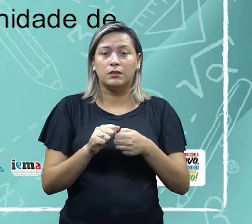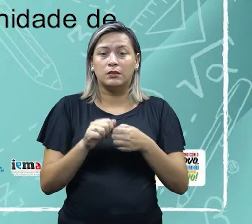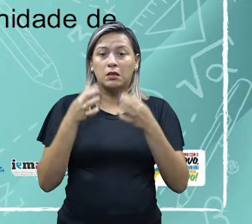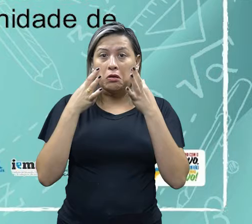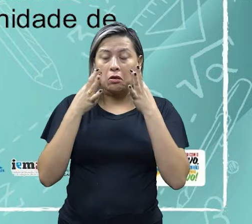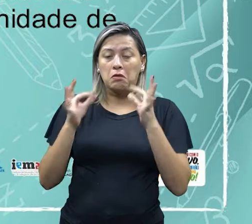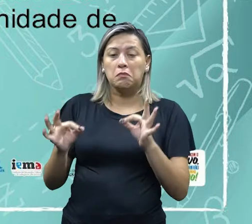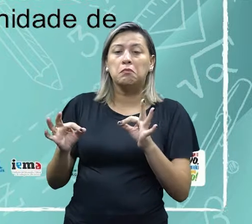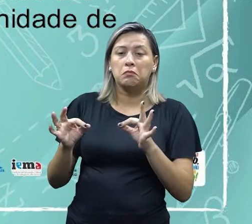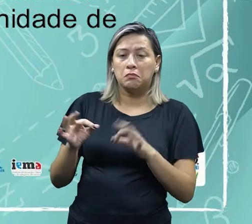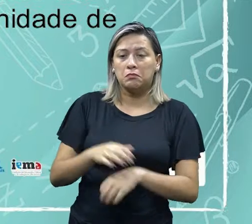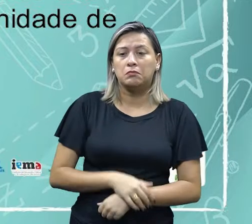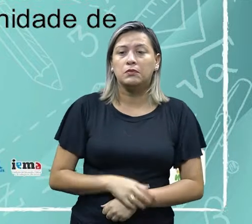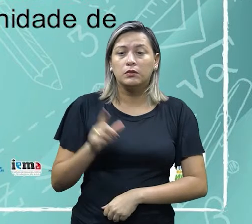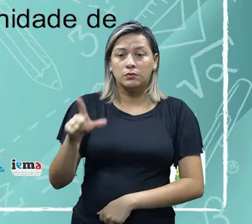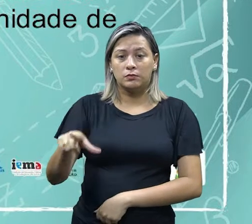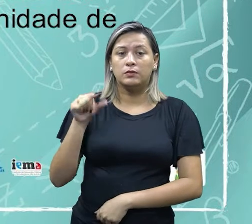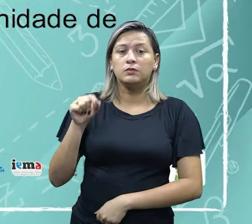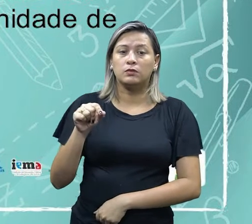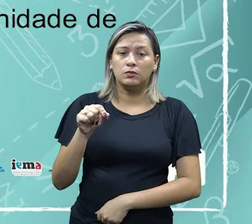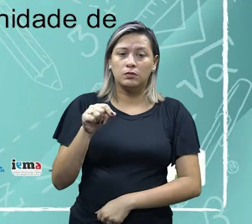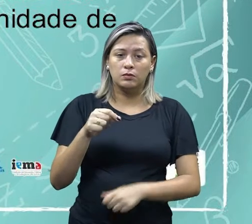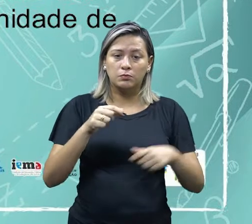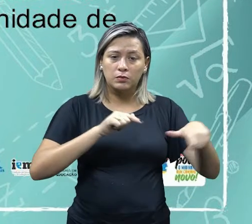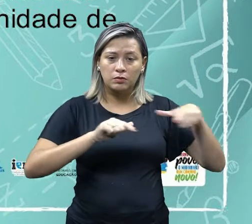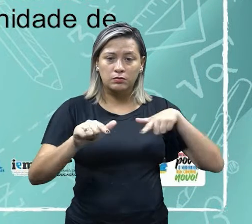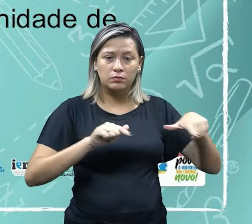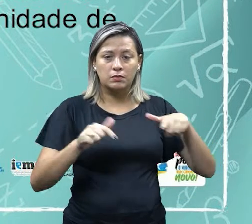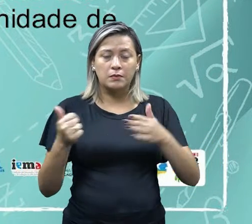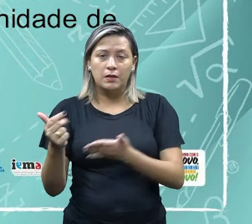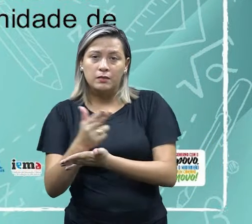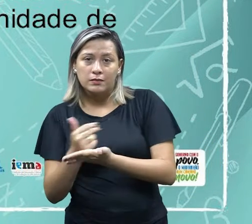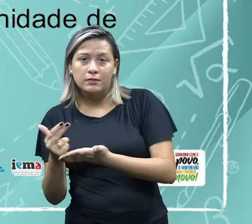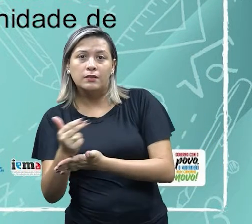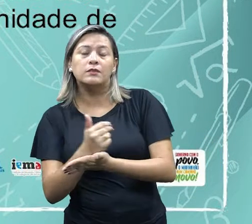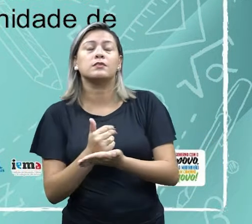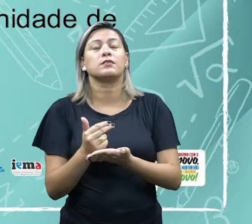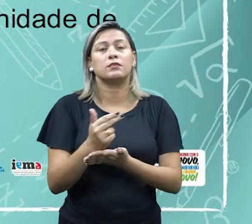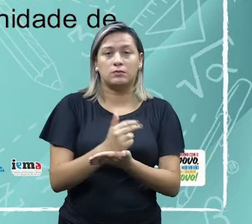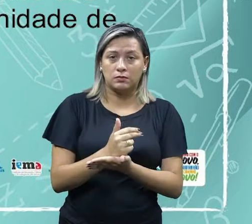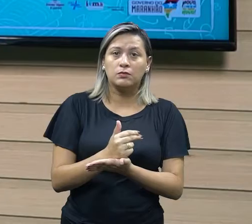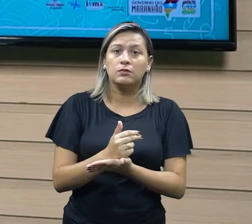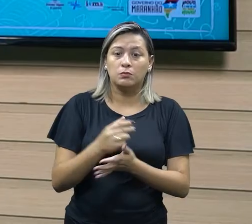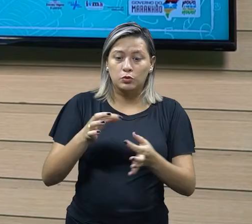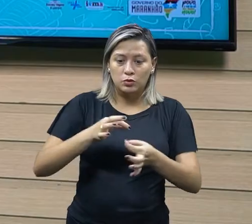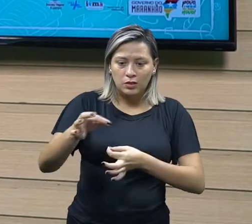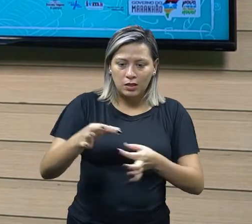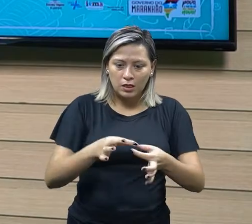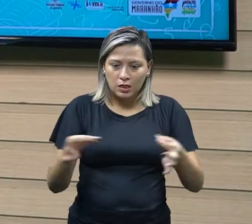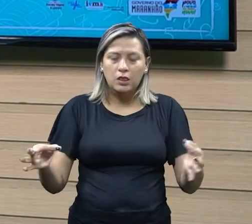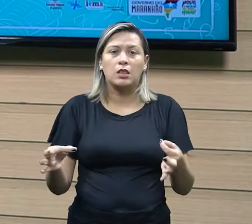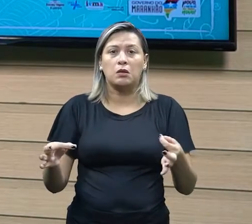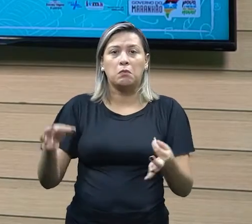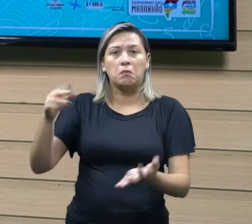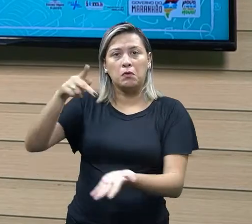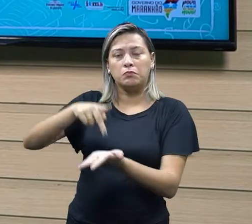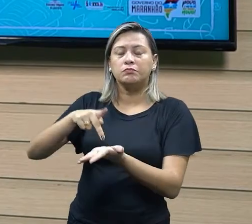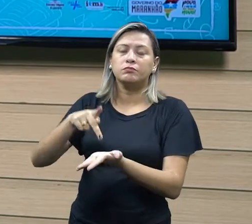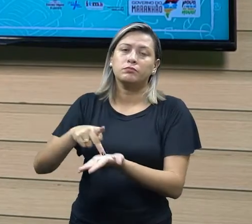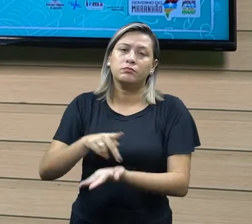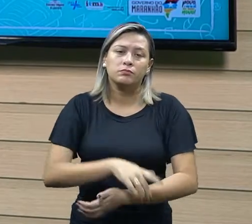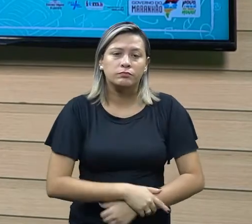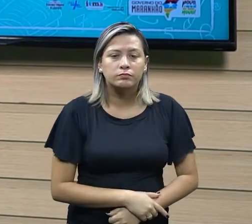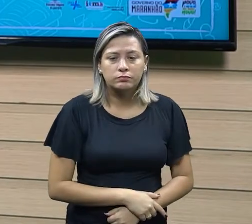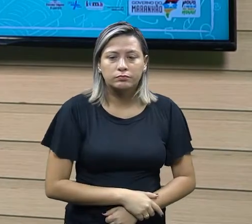é, escolhemos uma unidade de trabalho e desenhamos em tamanho real. Isso quer dizer que as escalas